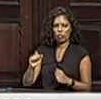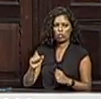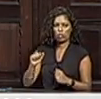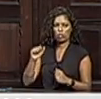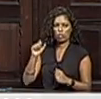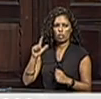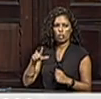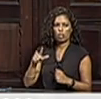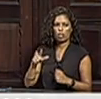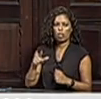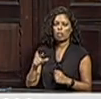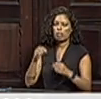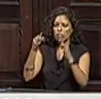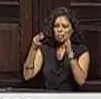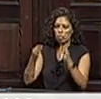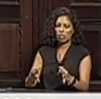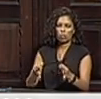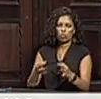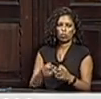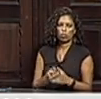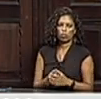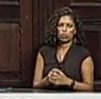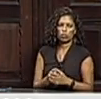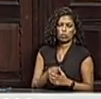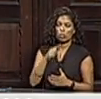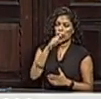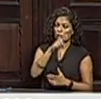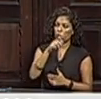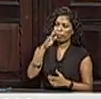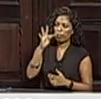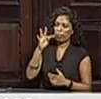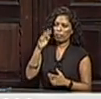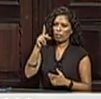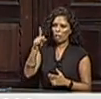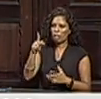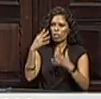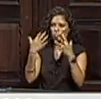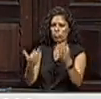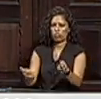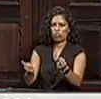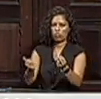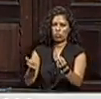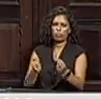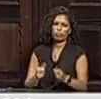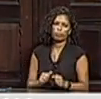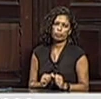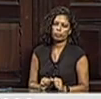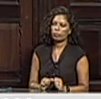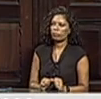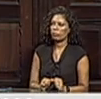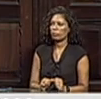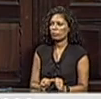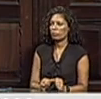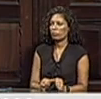é absolutamente correta e o Partido dos Trabalhadores votará sim.